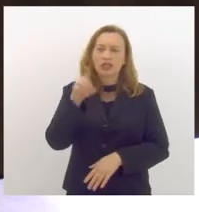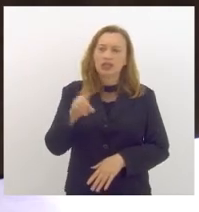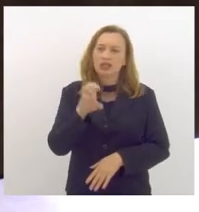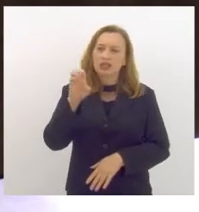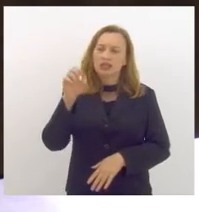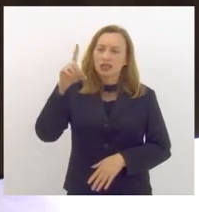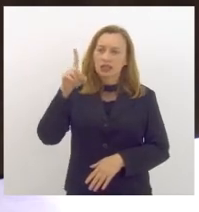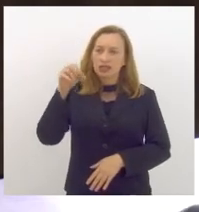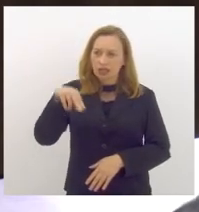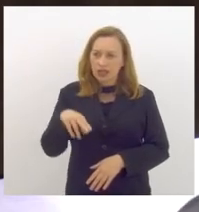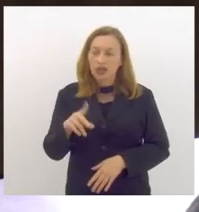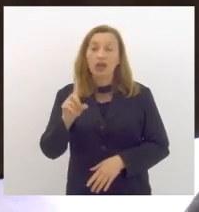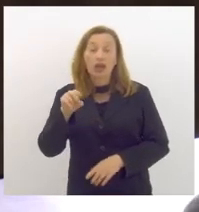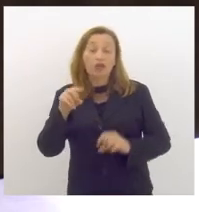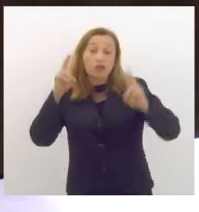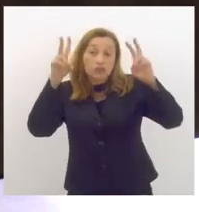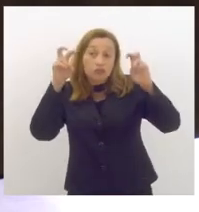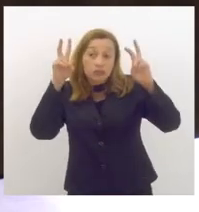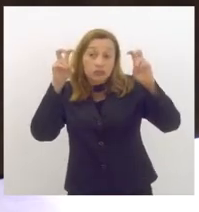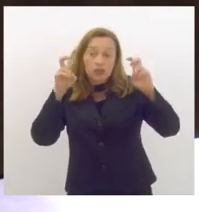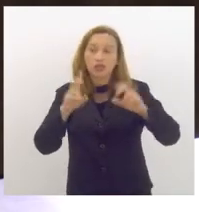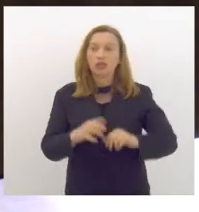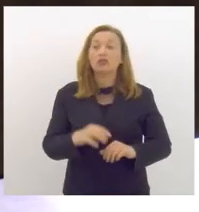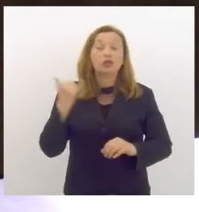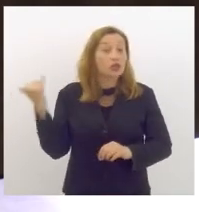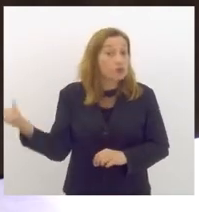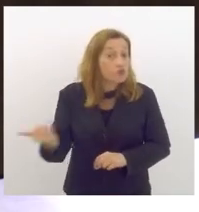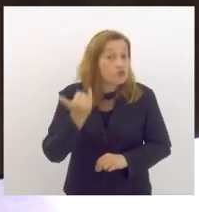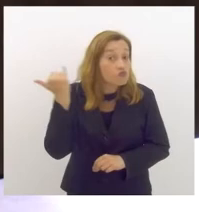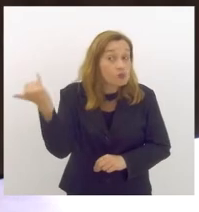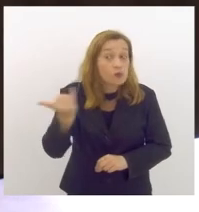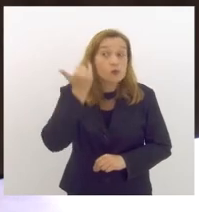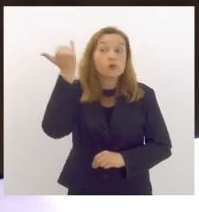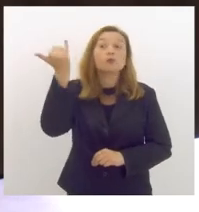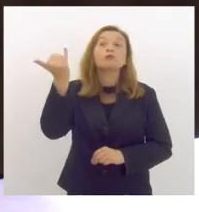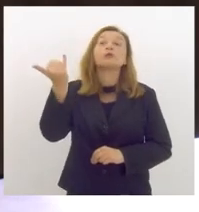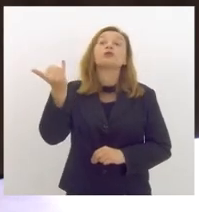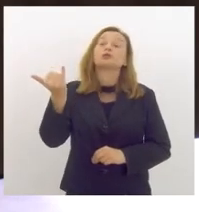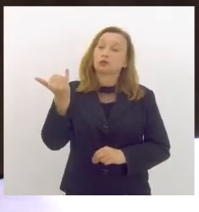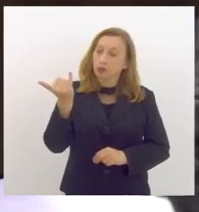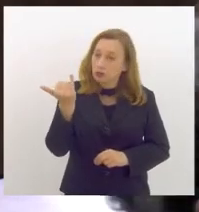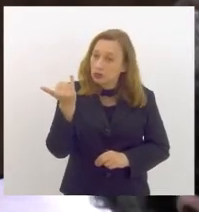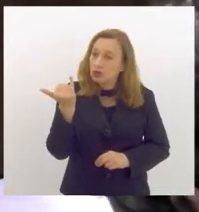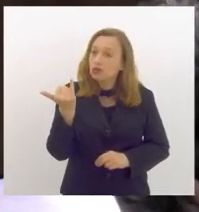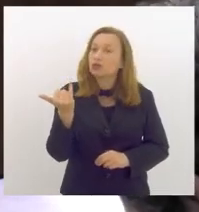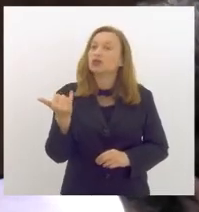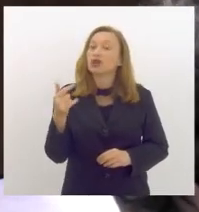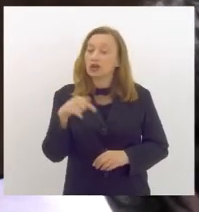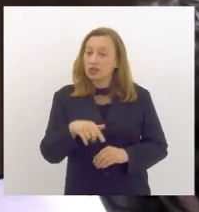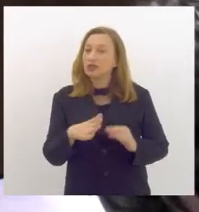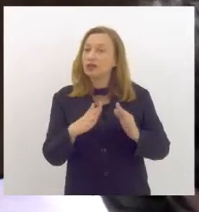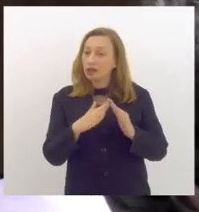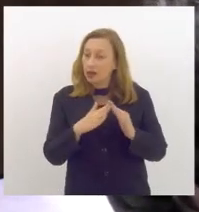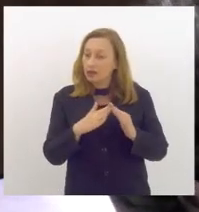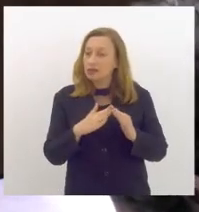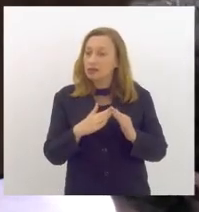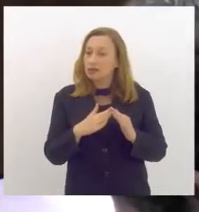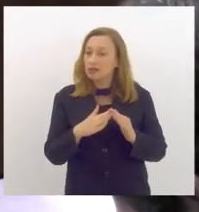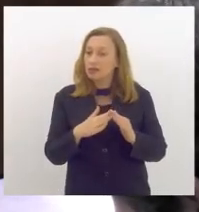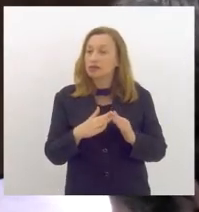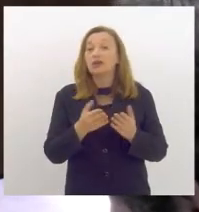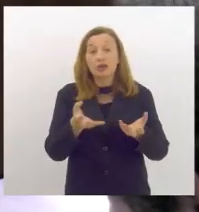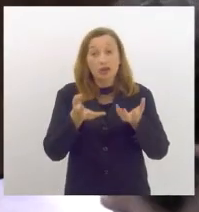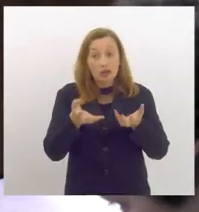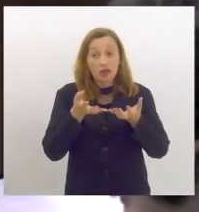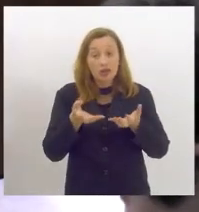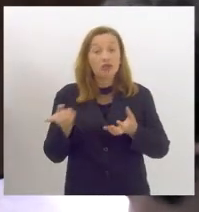Zeidan. Então, estou falando que esse tema é importantíssimo e recorrente aqui na casa, né? E nós queremos